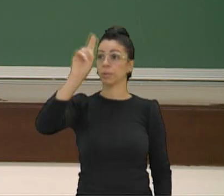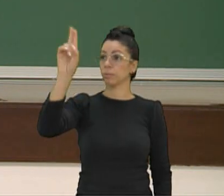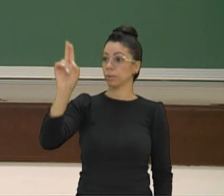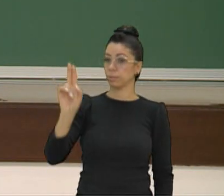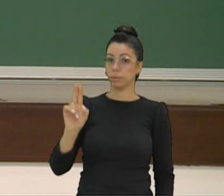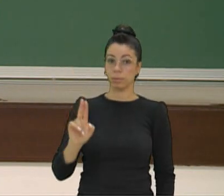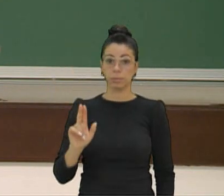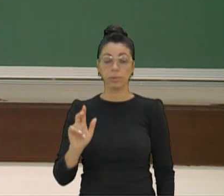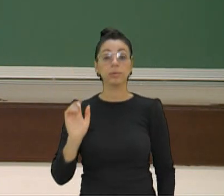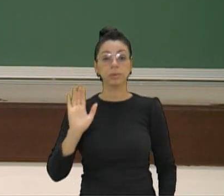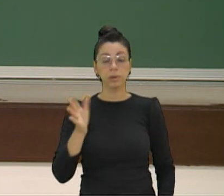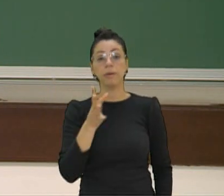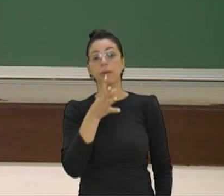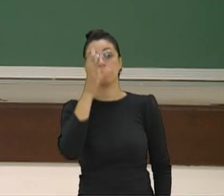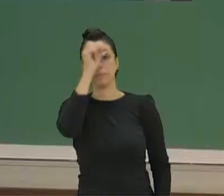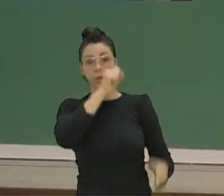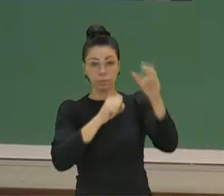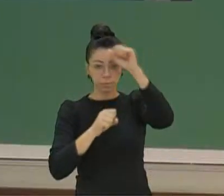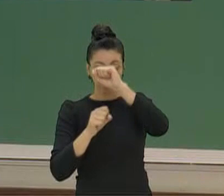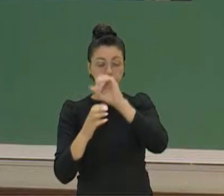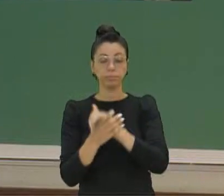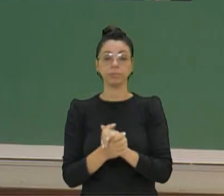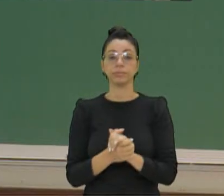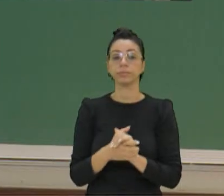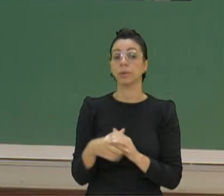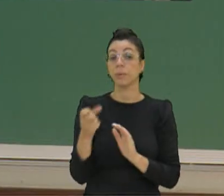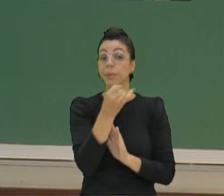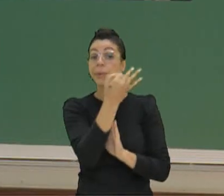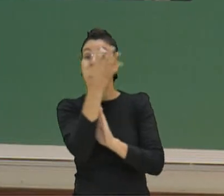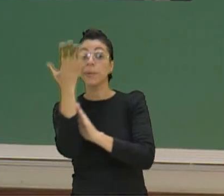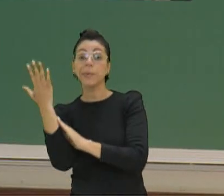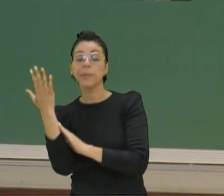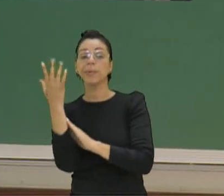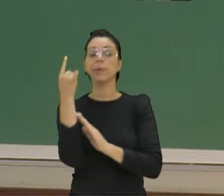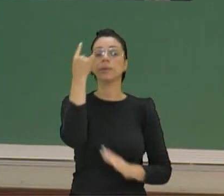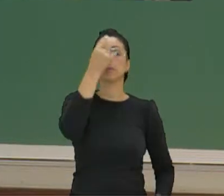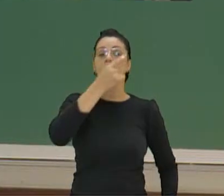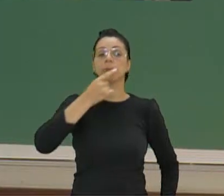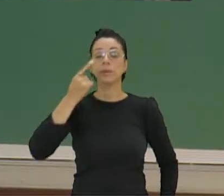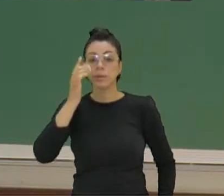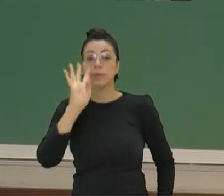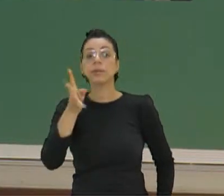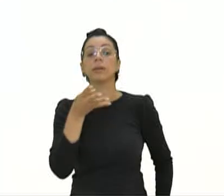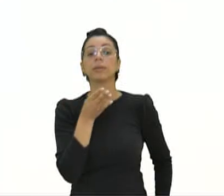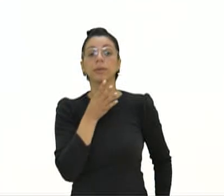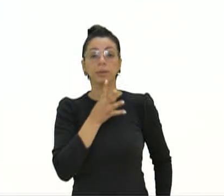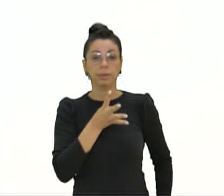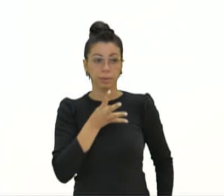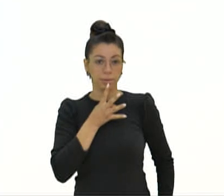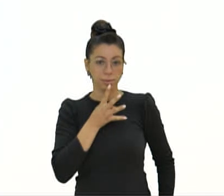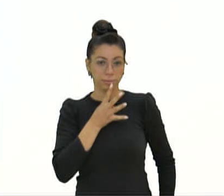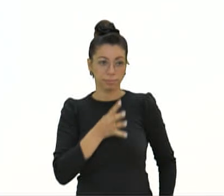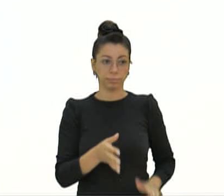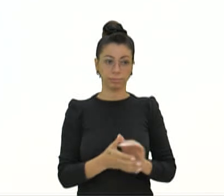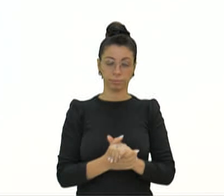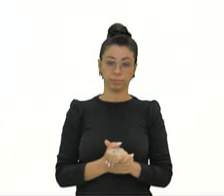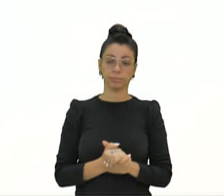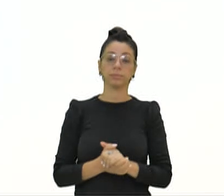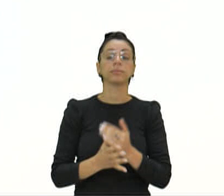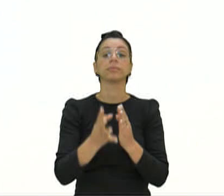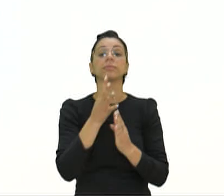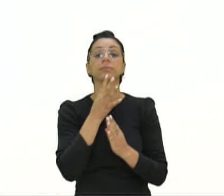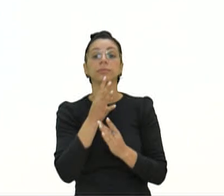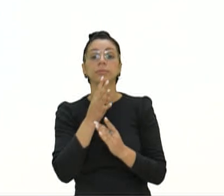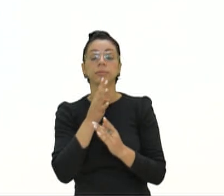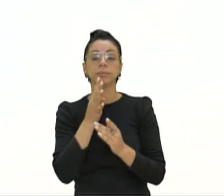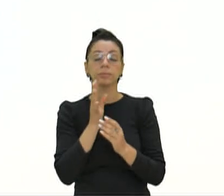todo mundo que a gente aprendeu. Vejam quantas partes do olho você já está conhecendo. Então, nós conhecemos a